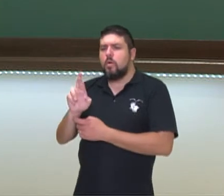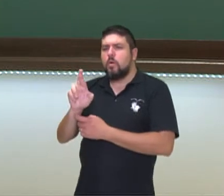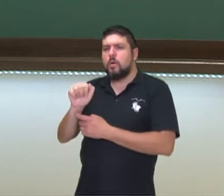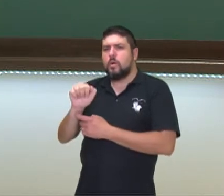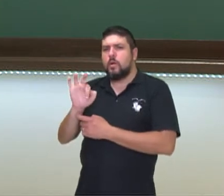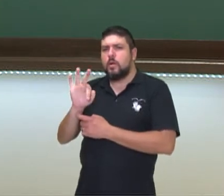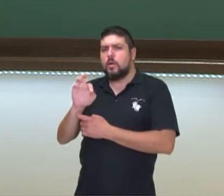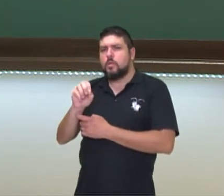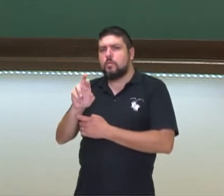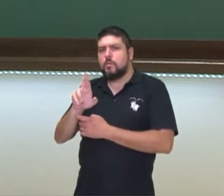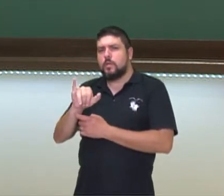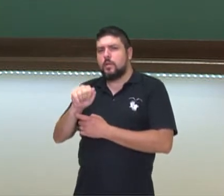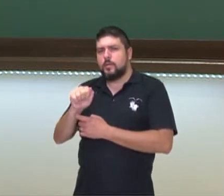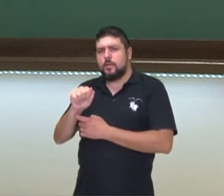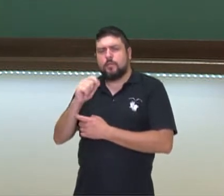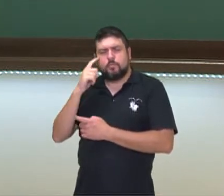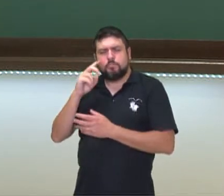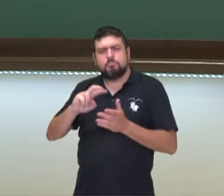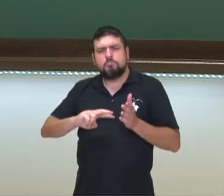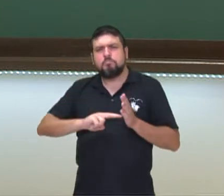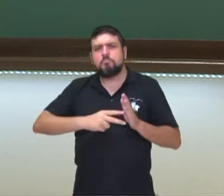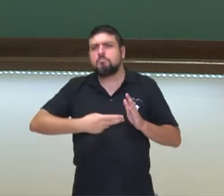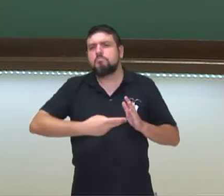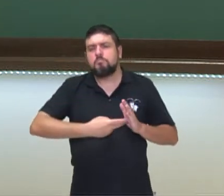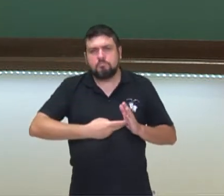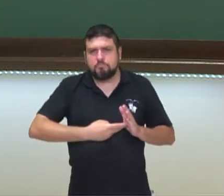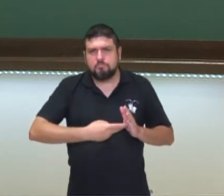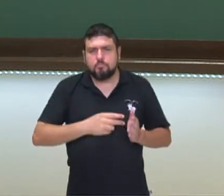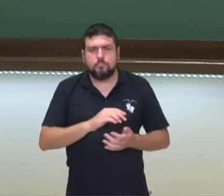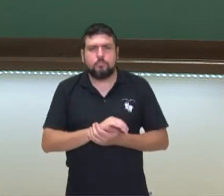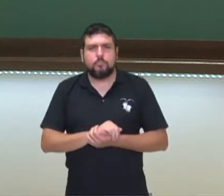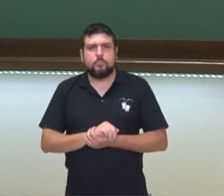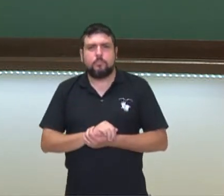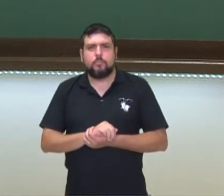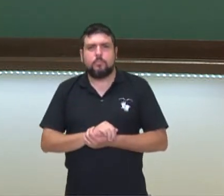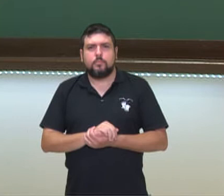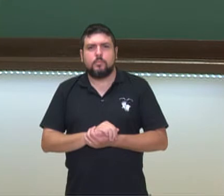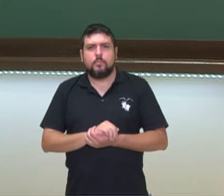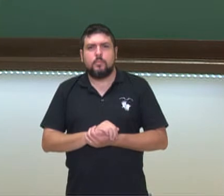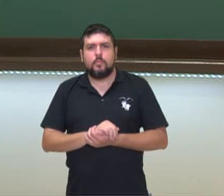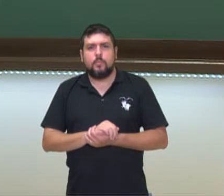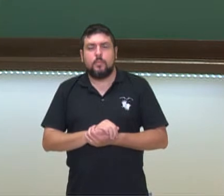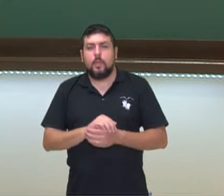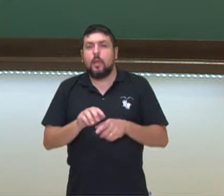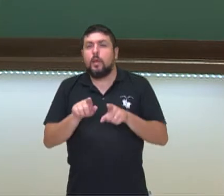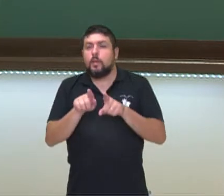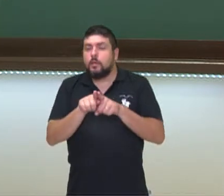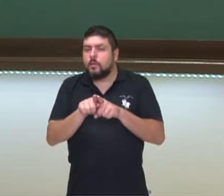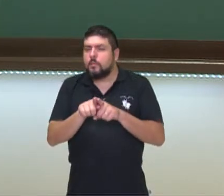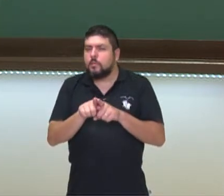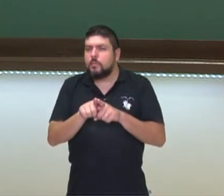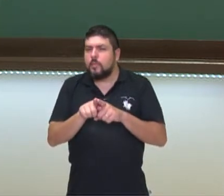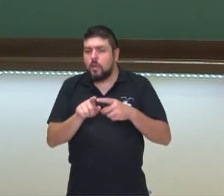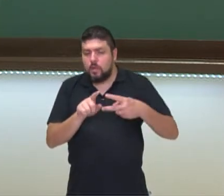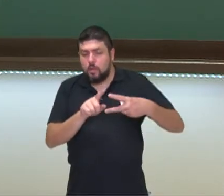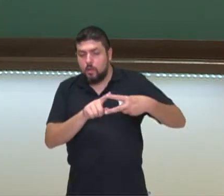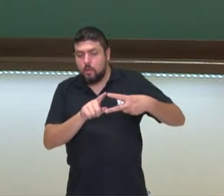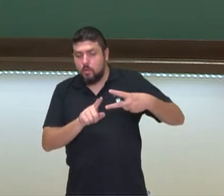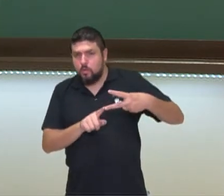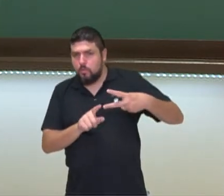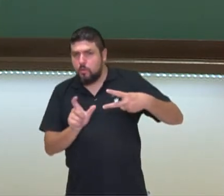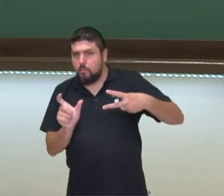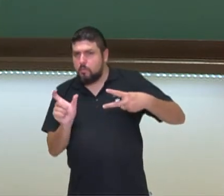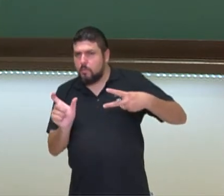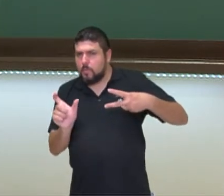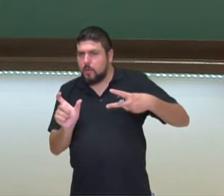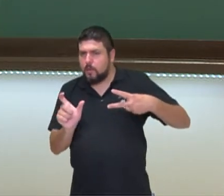dizer isso? O que será o significado dessa palavra? E uma outra, que no significado é muito próximo, elas são usadas até como sinônimos: